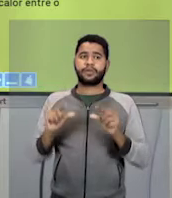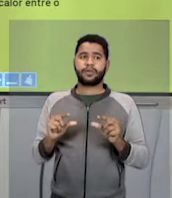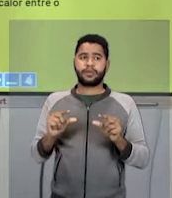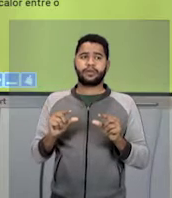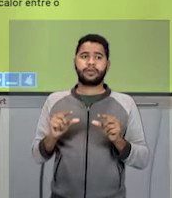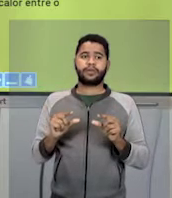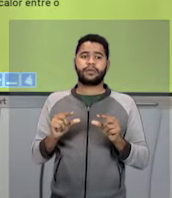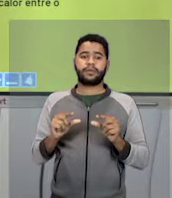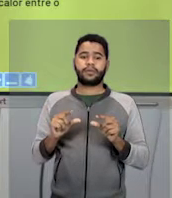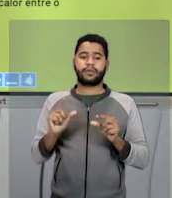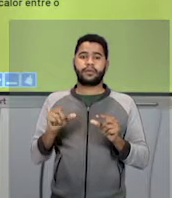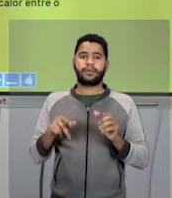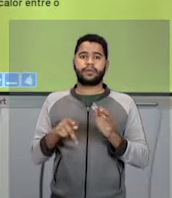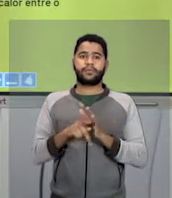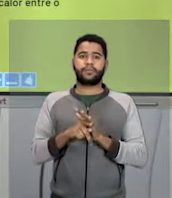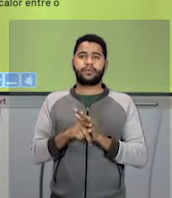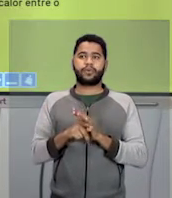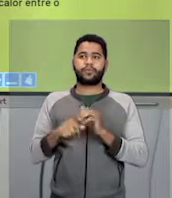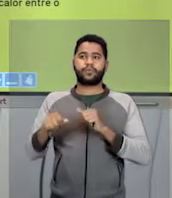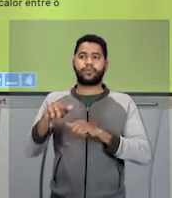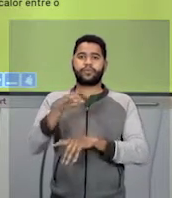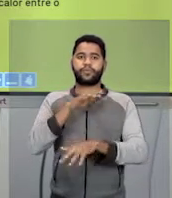fluxo,